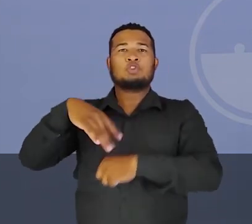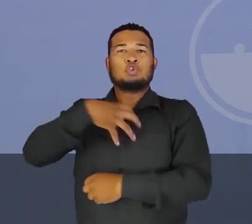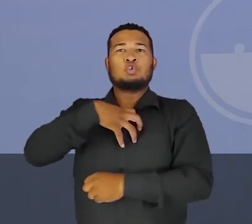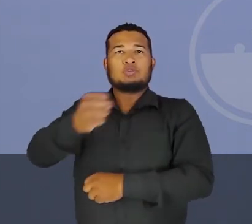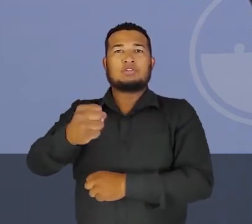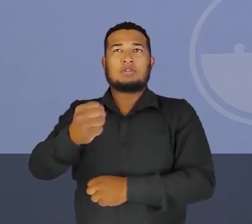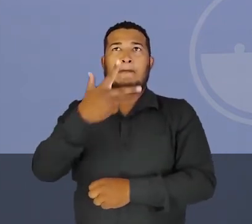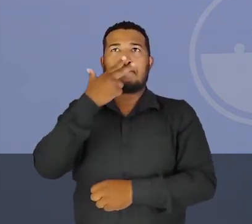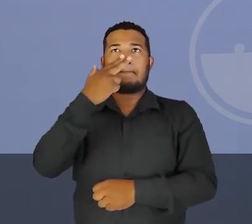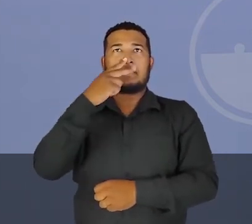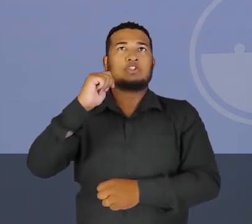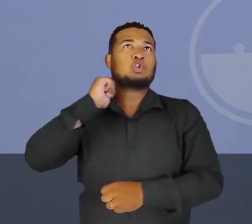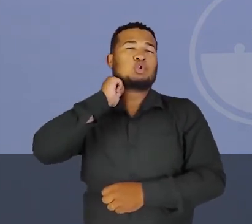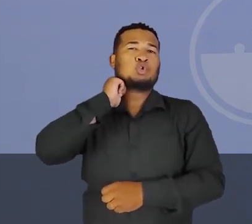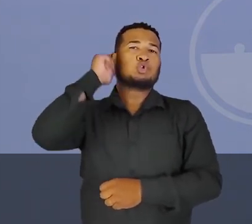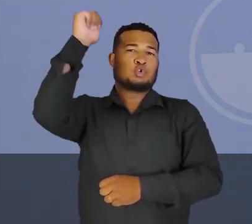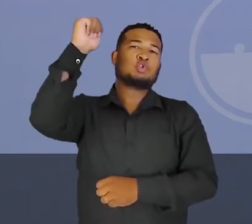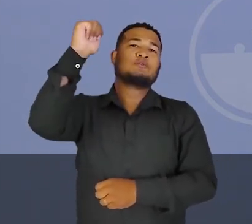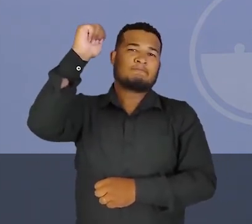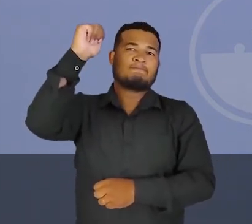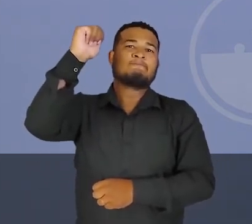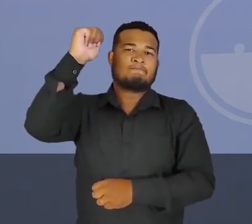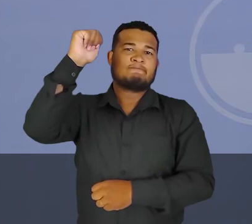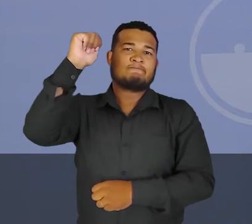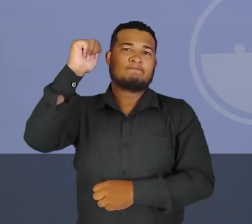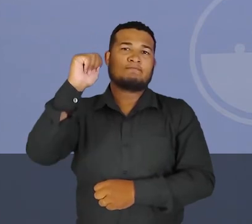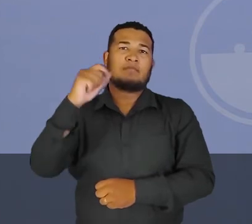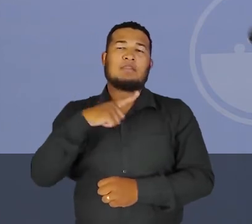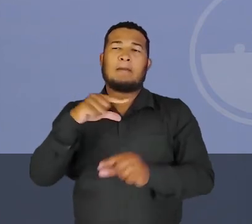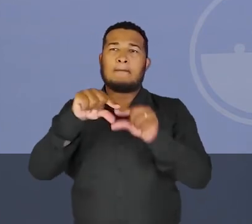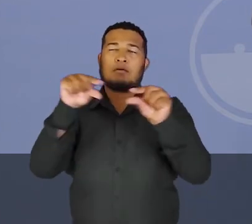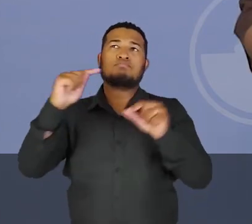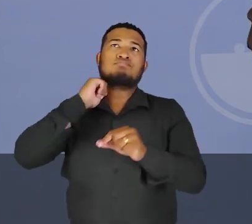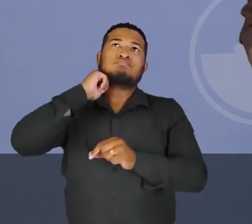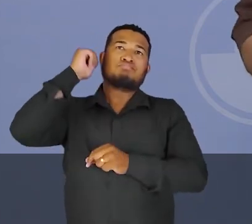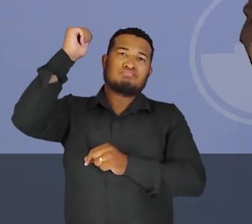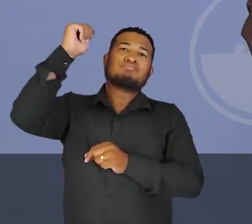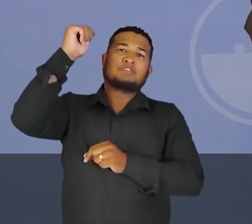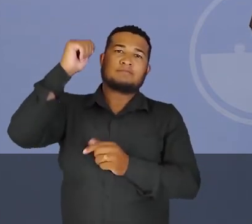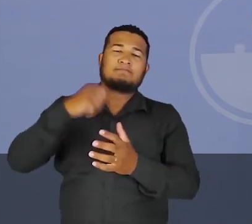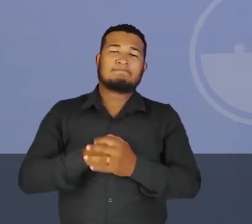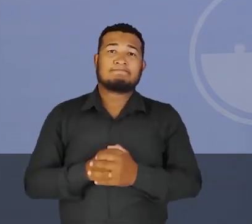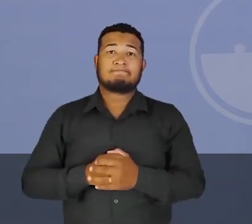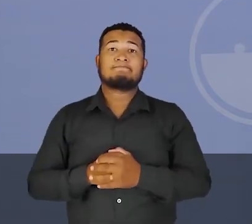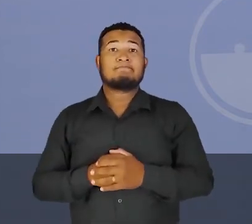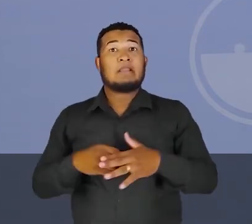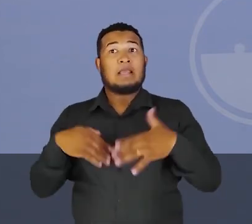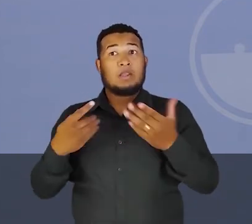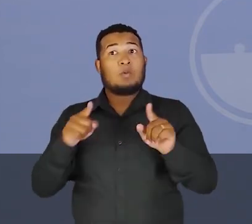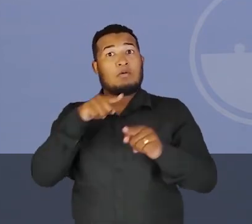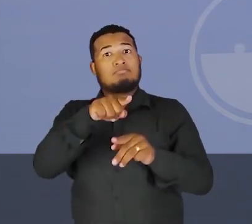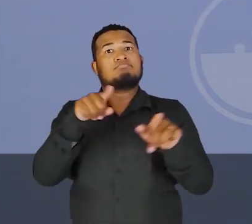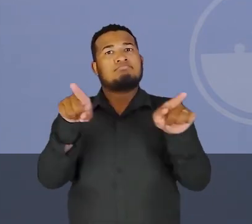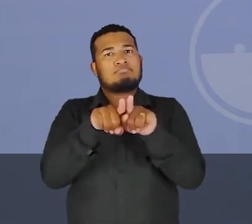enforcou sentado, né, pendurado num cano de pia. Bom, então o Herzog